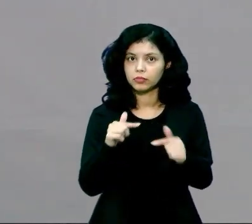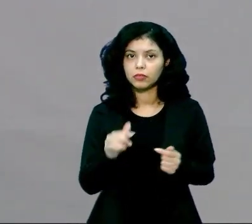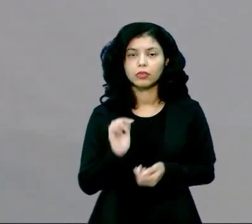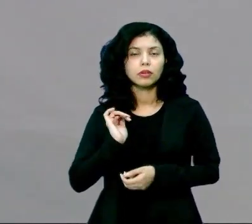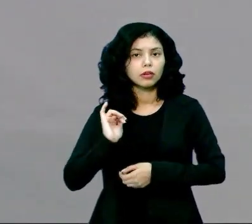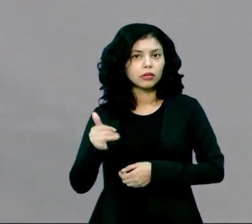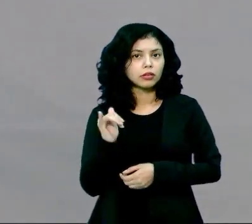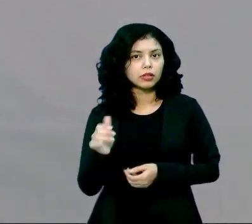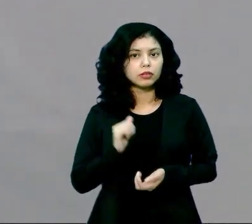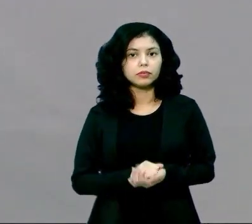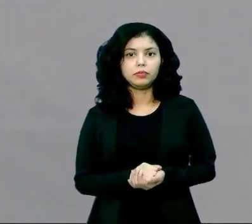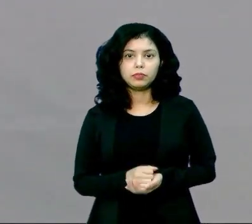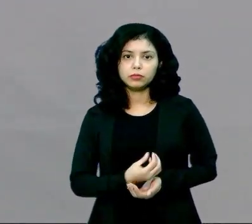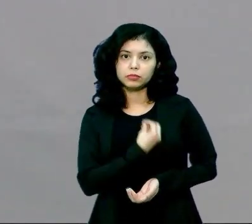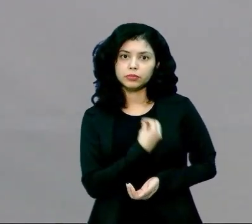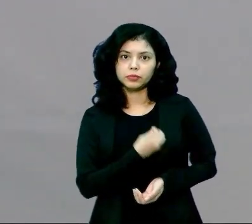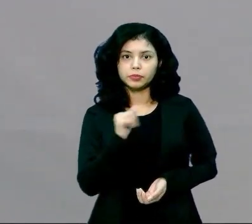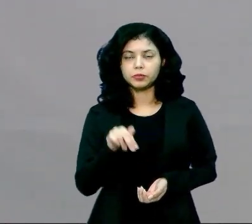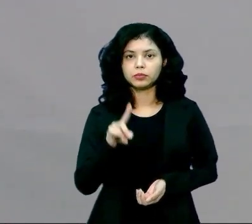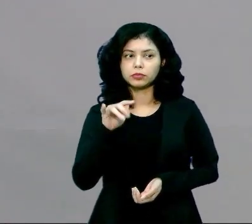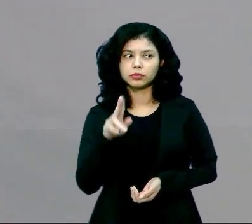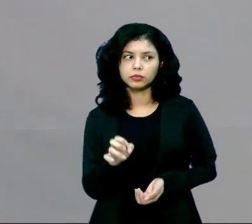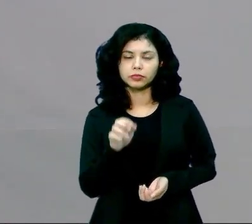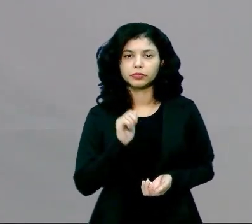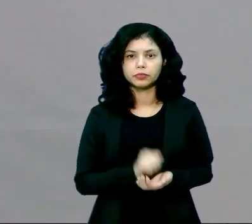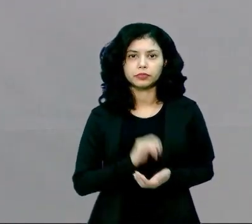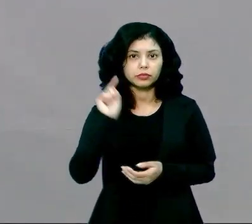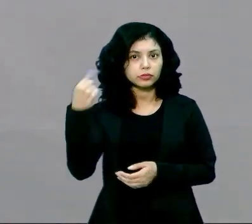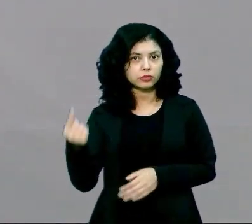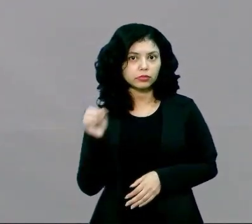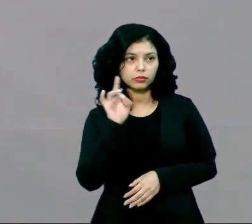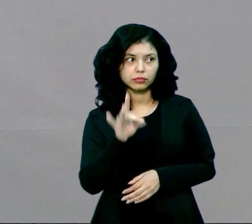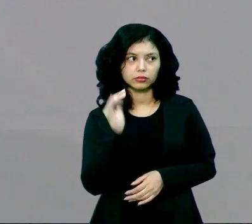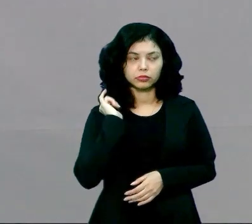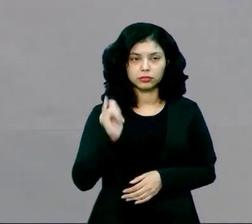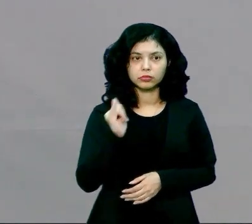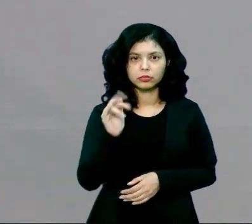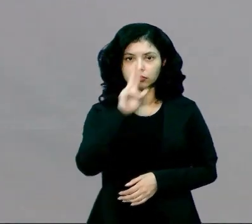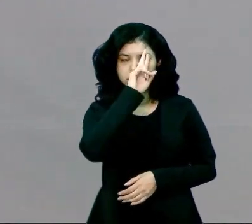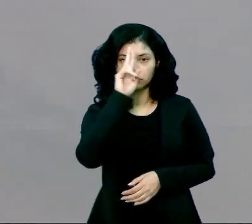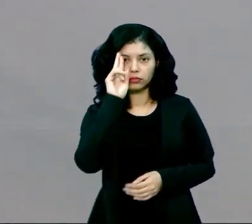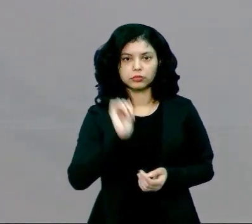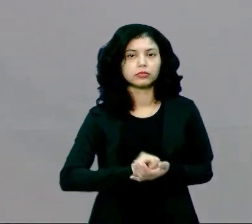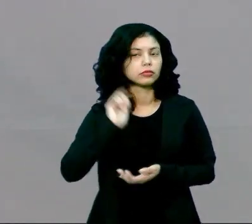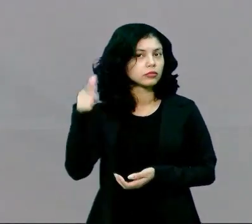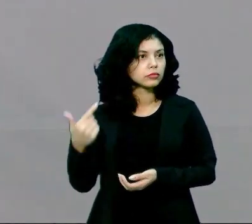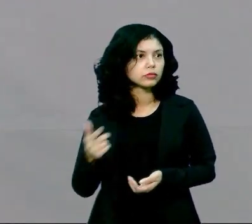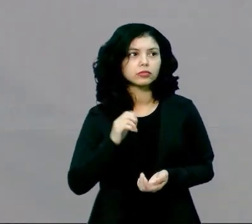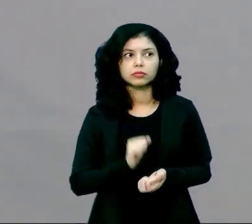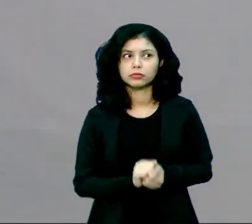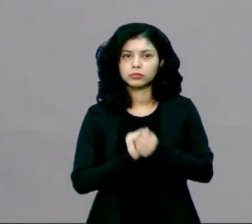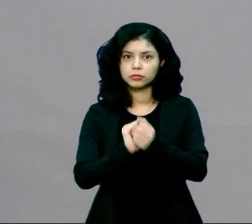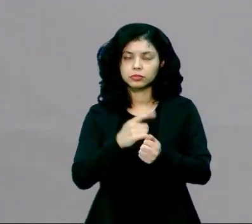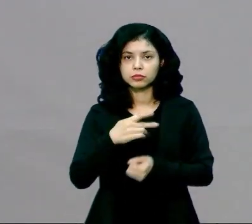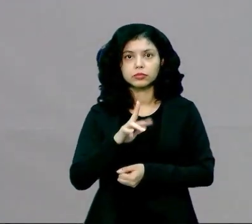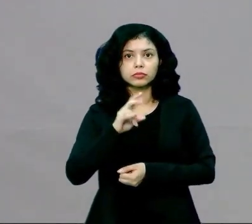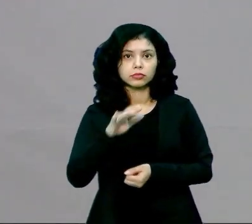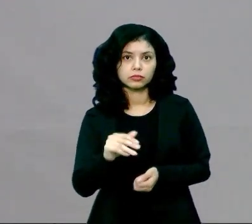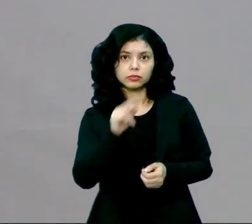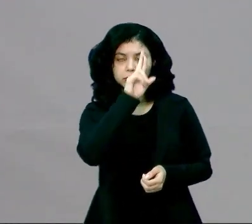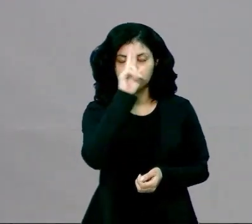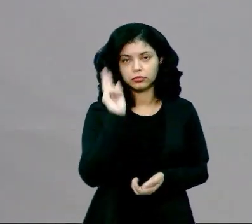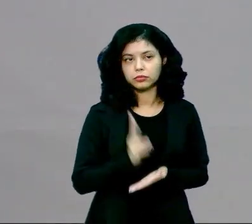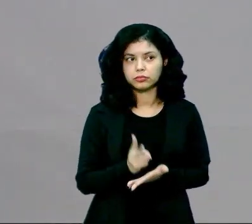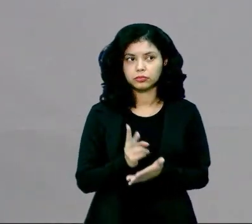tipo de narrador, a questão do onipresente, onisciente, aquele que somente narra a história, ou aquele que narra e participa da história ao mesmo